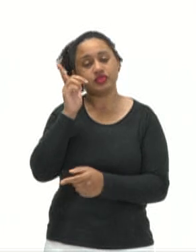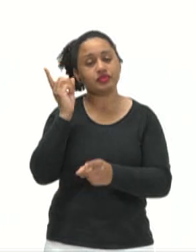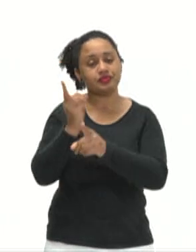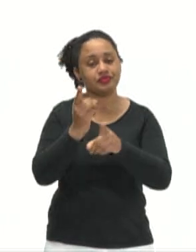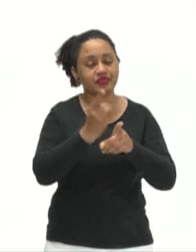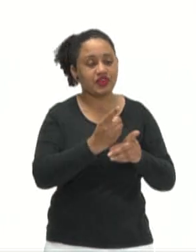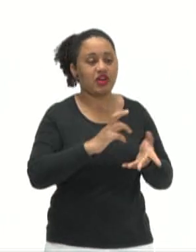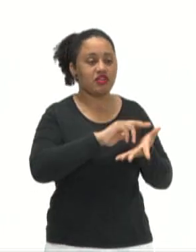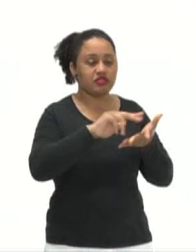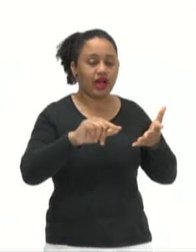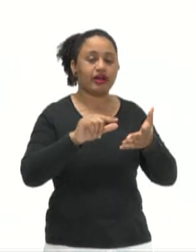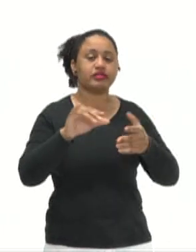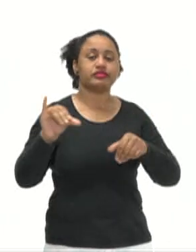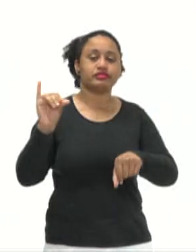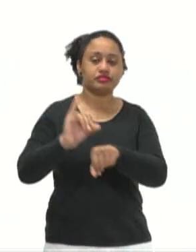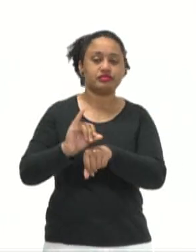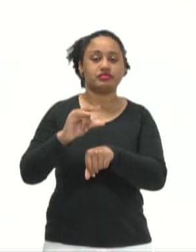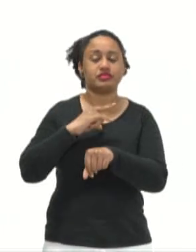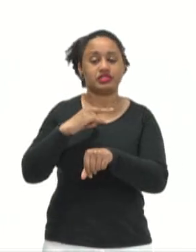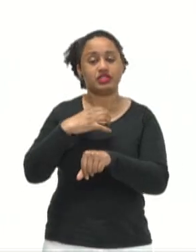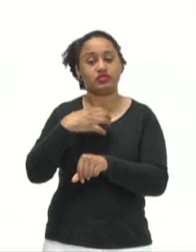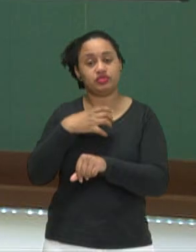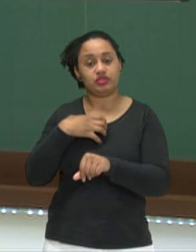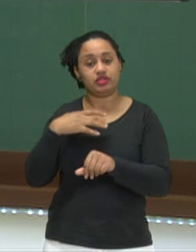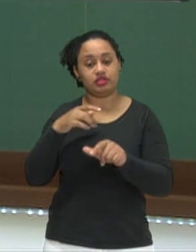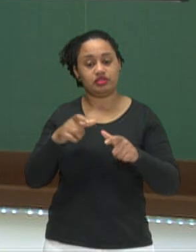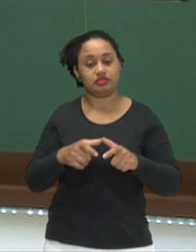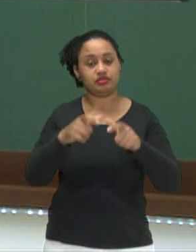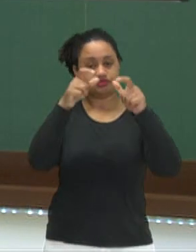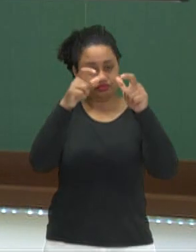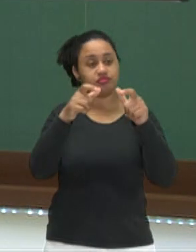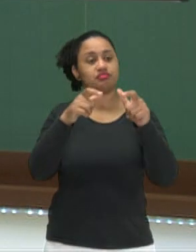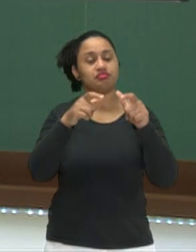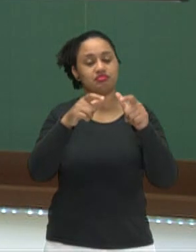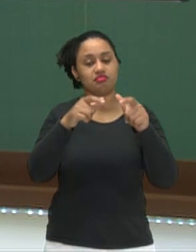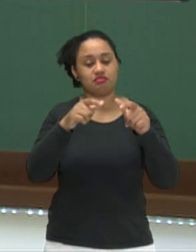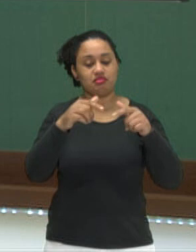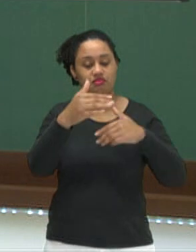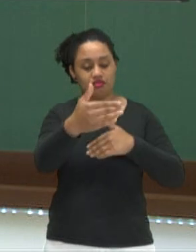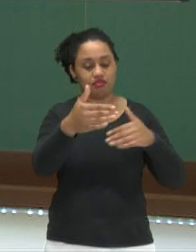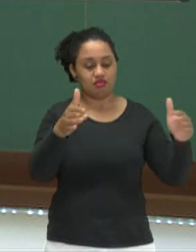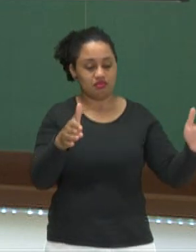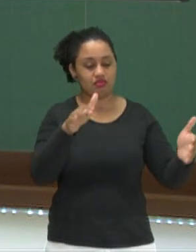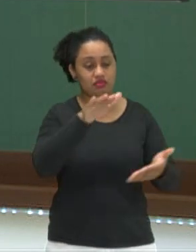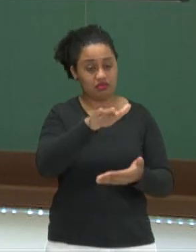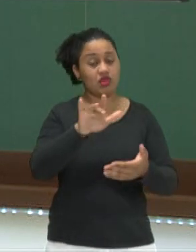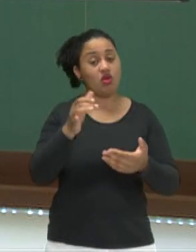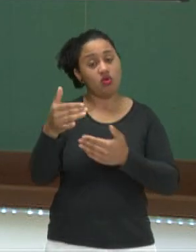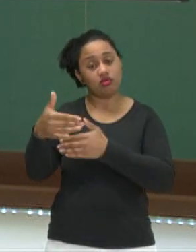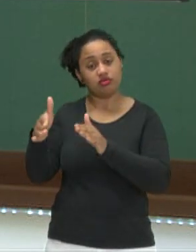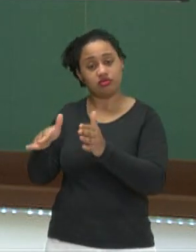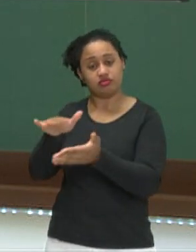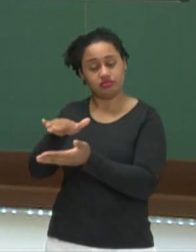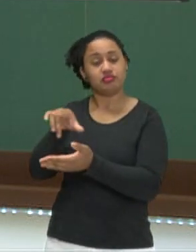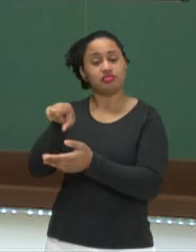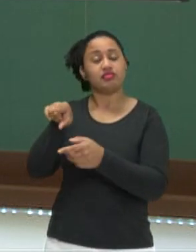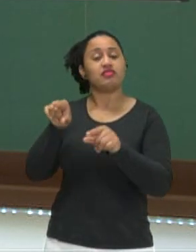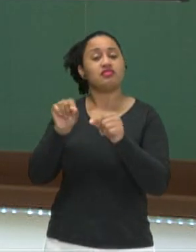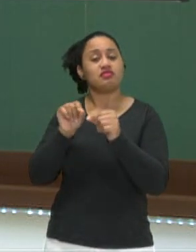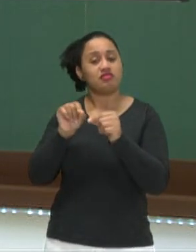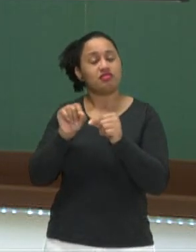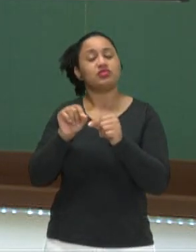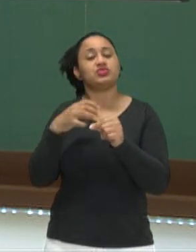encontrar vários objetos que têm essa forma, tanto a paralelepípedo quanto a cubo. Por quê? Porque são formatos